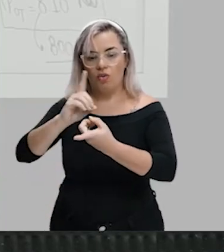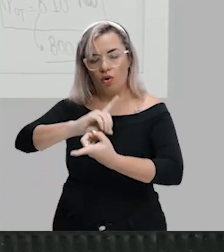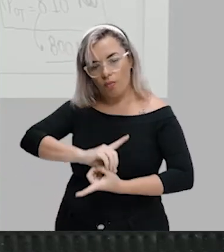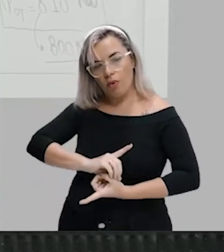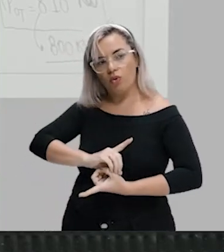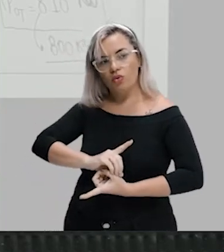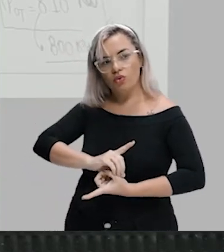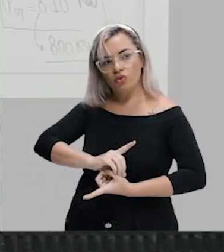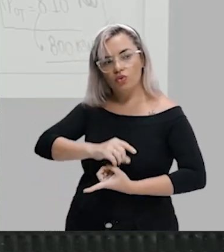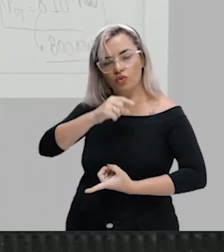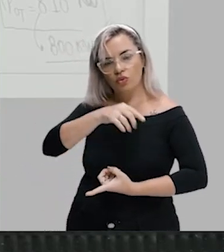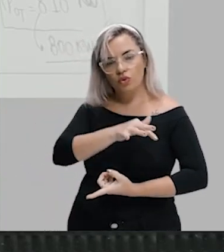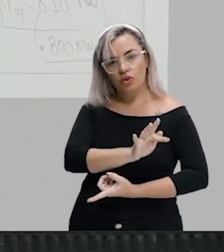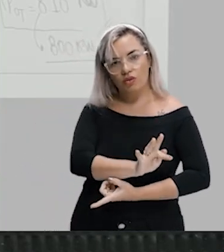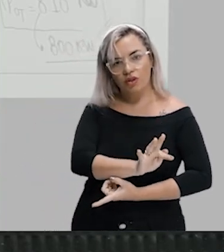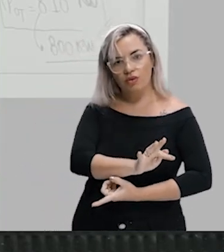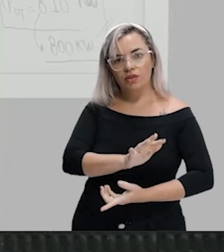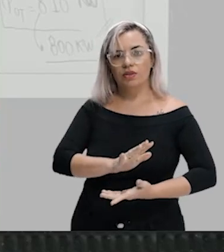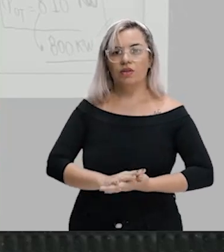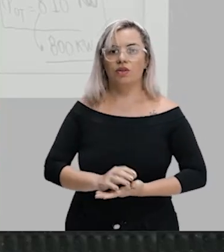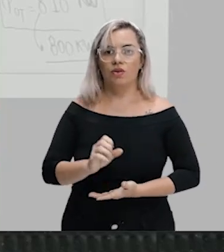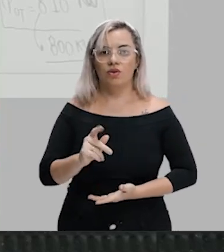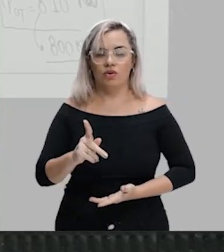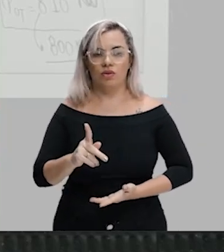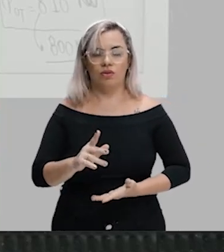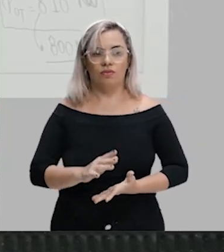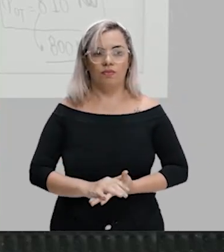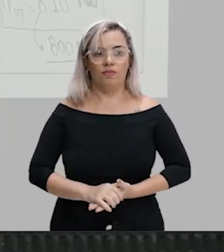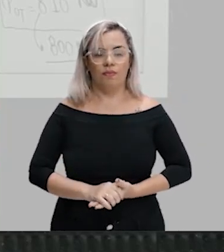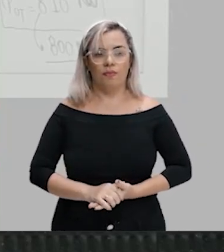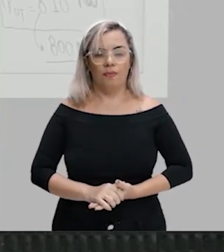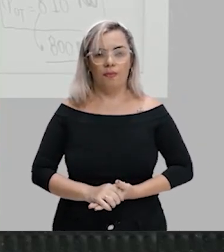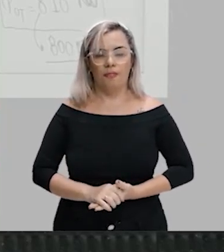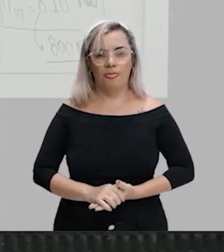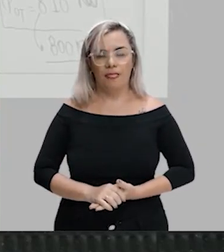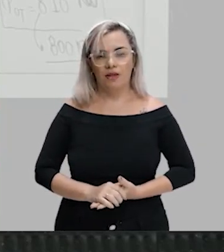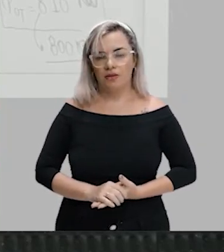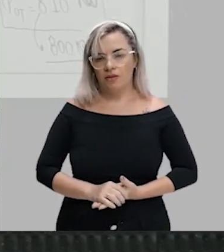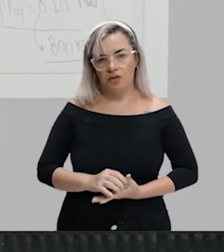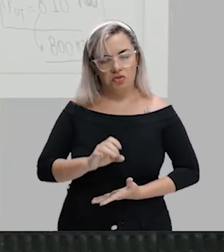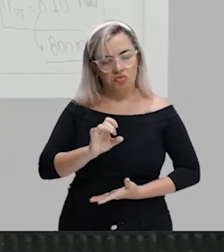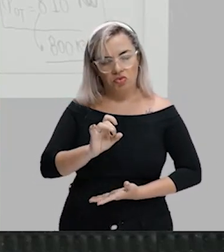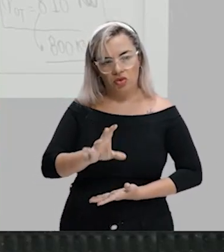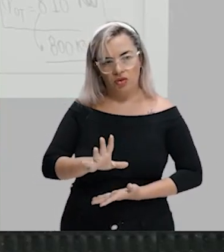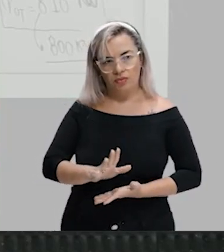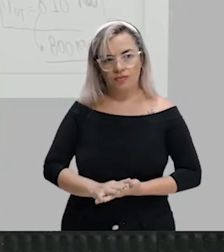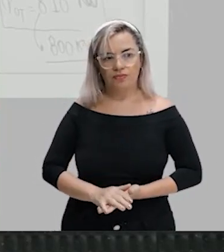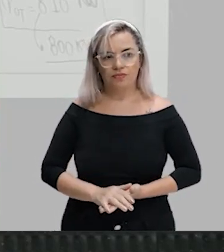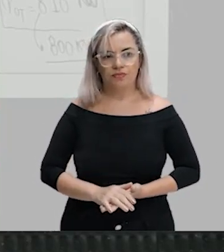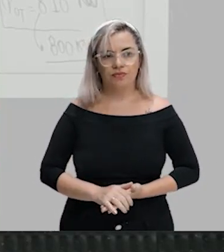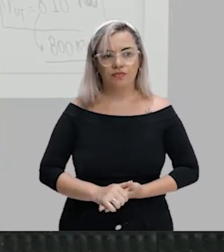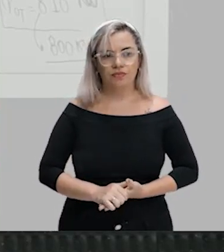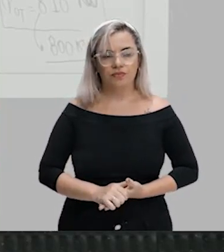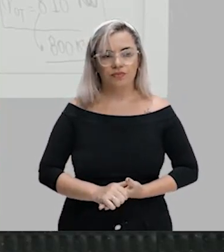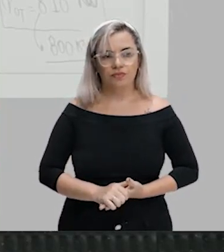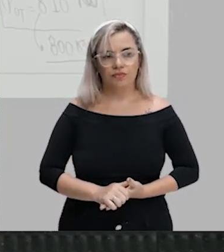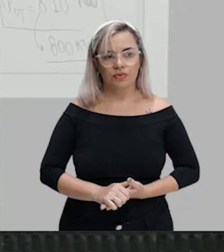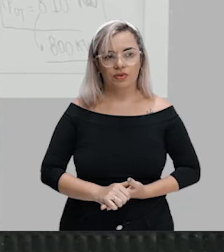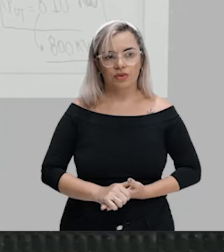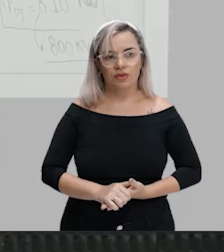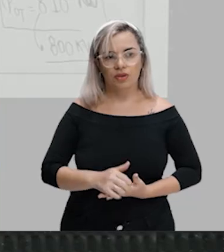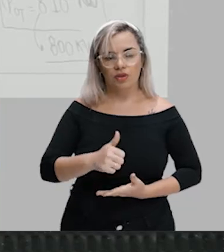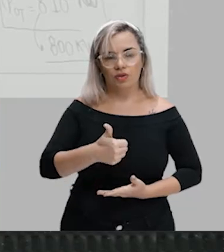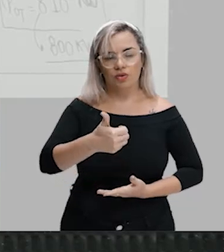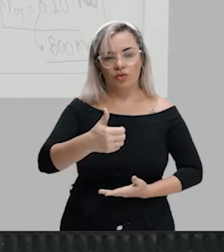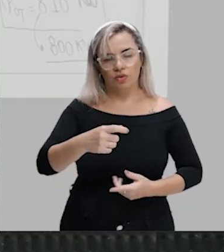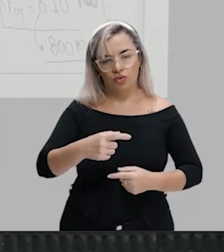Então o período é o inverso da frequência. Né? Então basta colocar a minha frequência, que é de 10, e vou encontrar que o período é 1 sobre